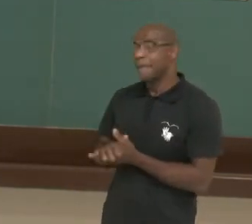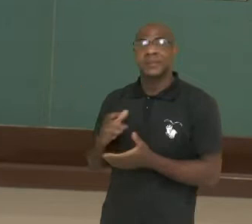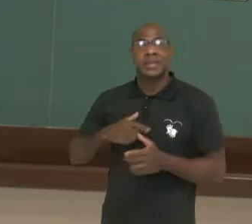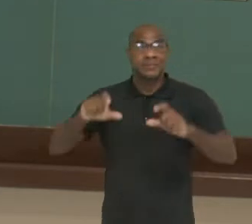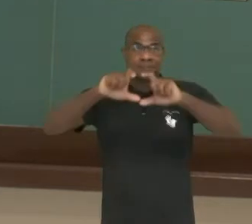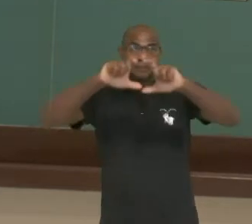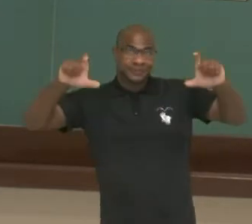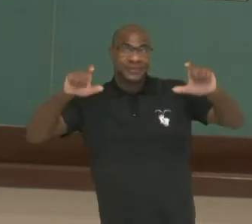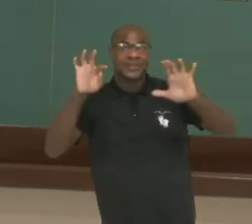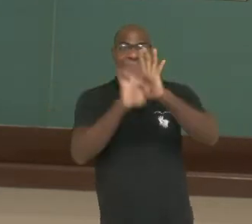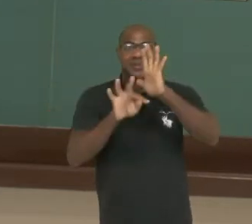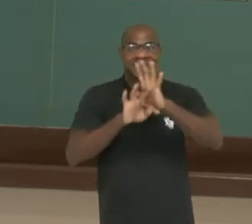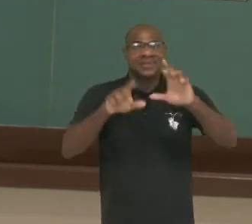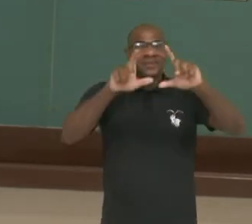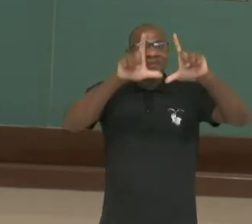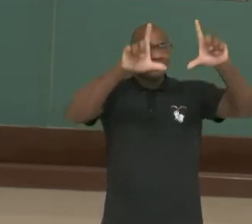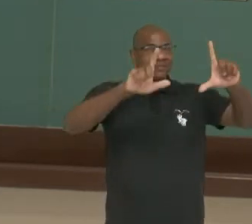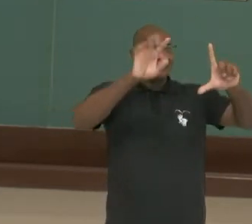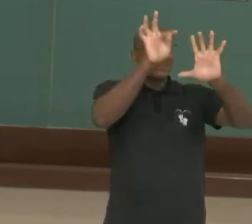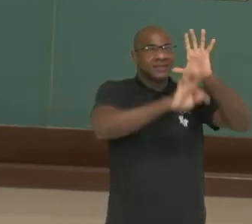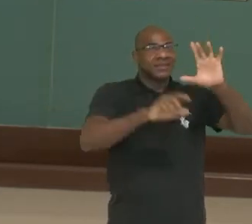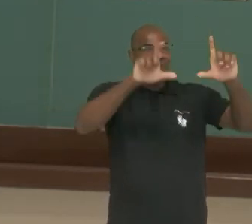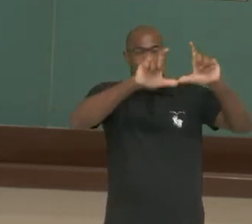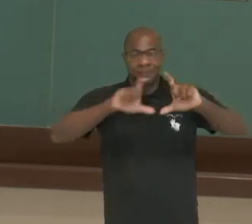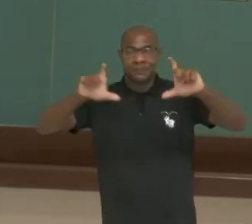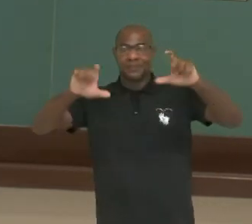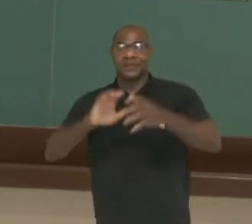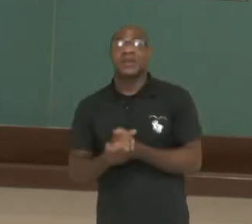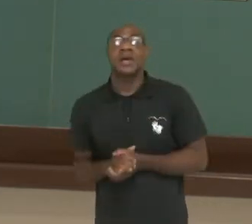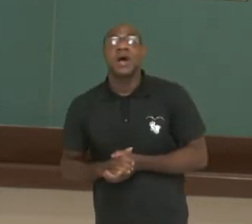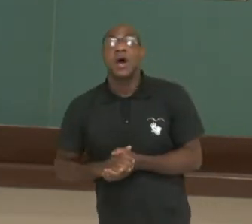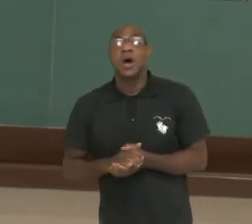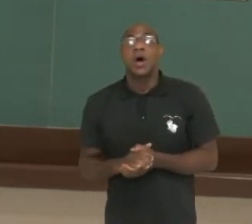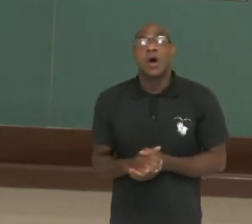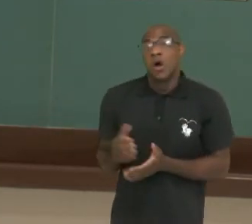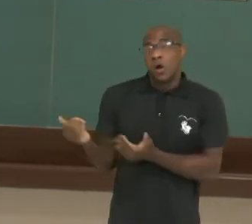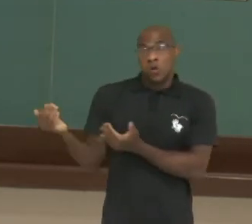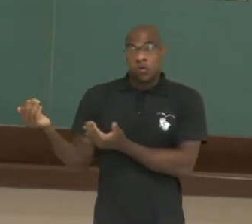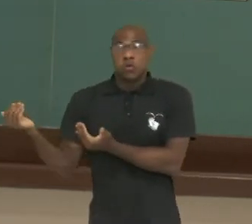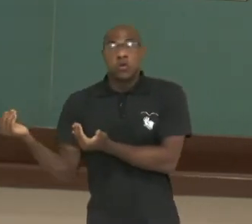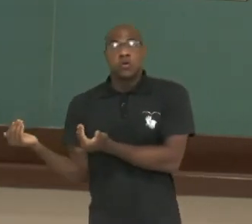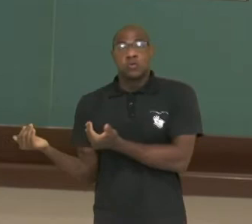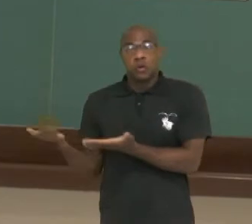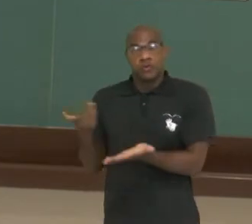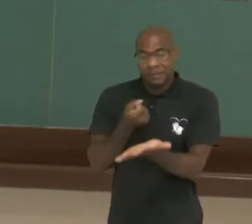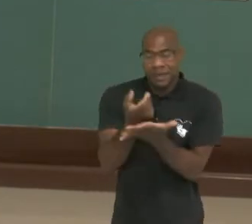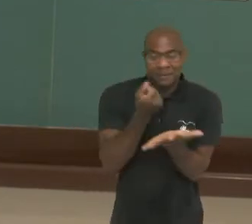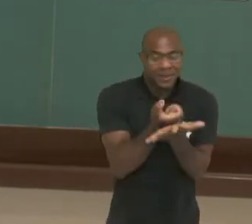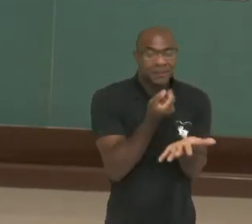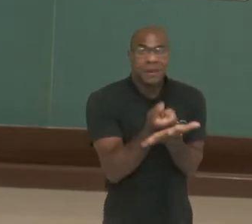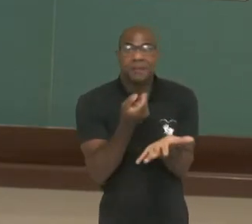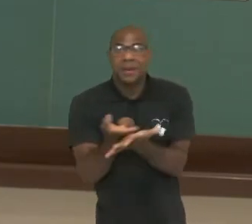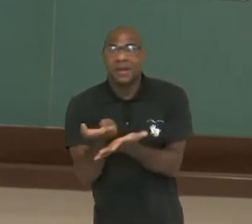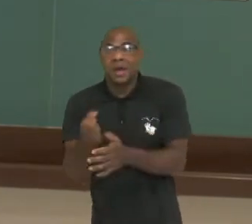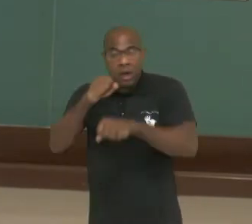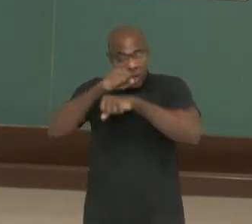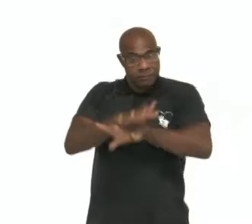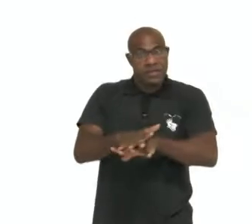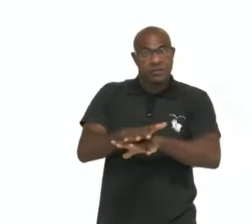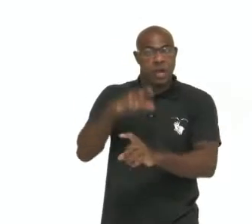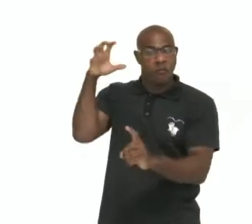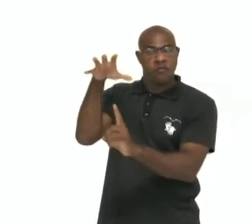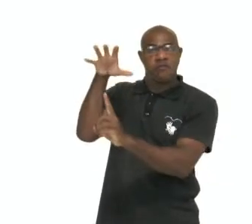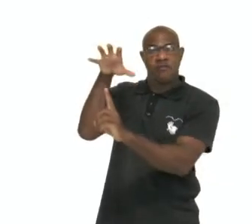fragmento do texto aqui que foi selecionado, O jovem é especialmente suscetível aos apelos do consumismo. As mídias, tanto as